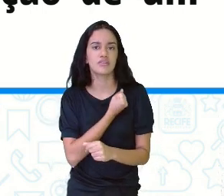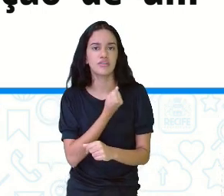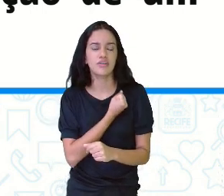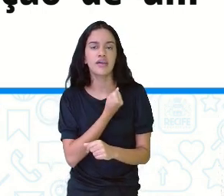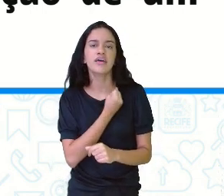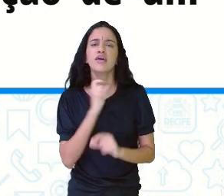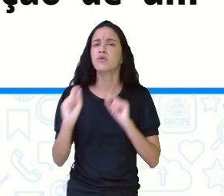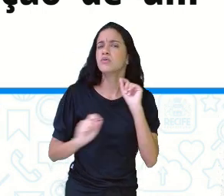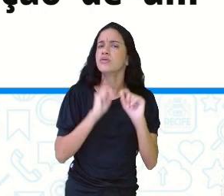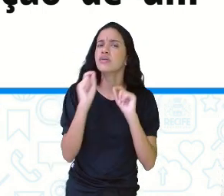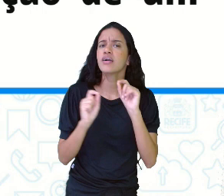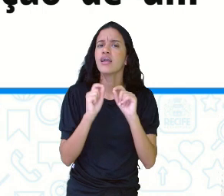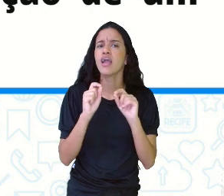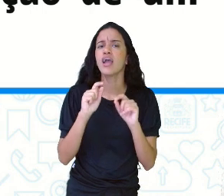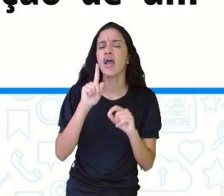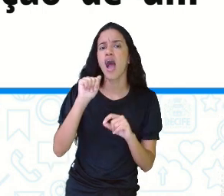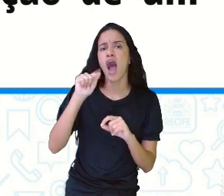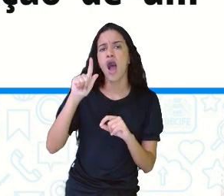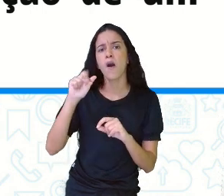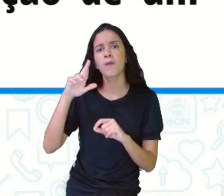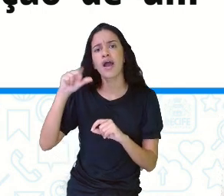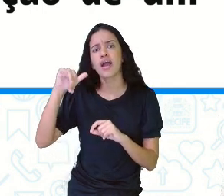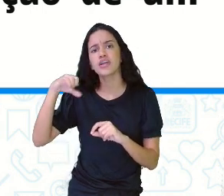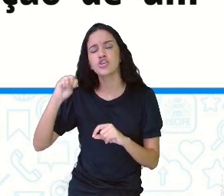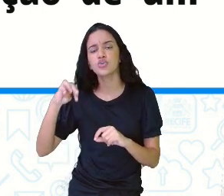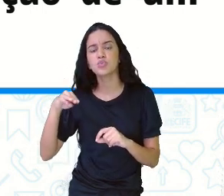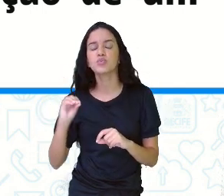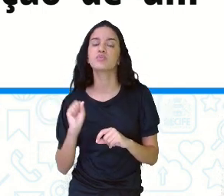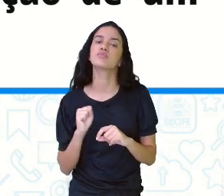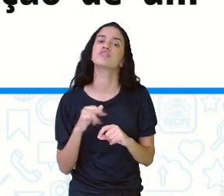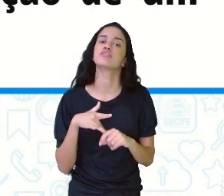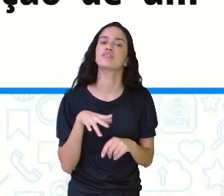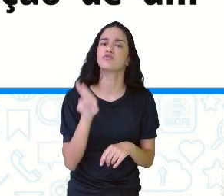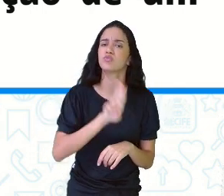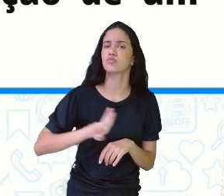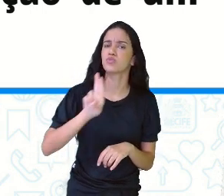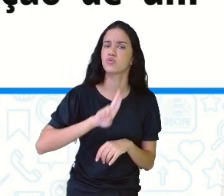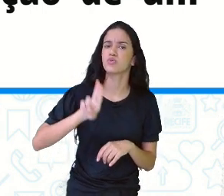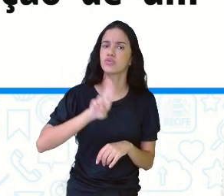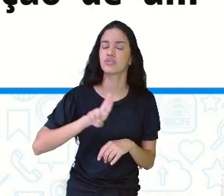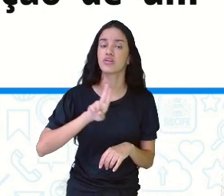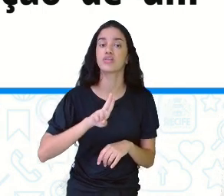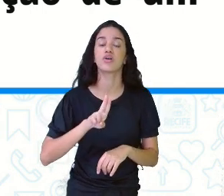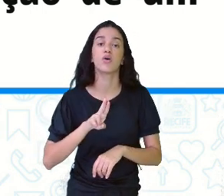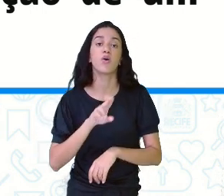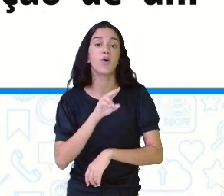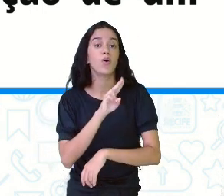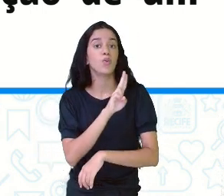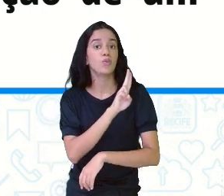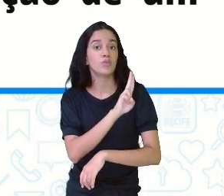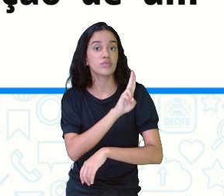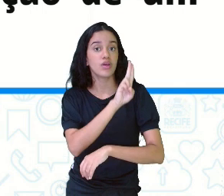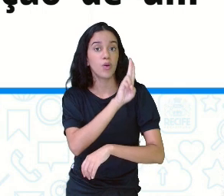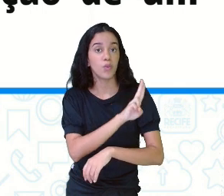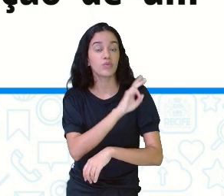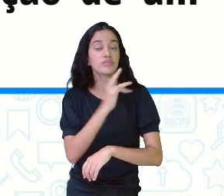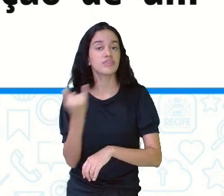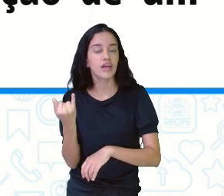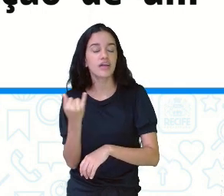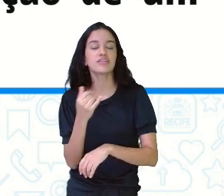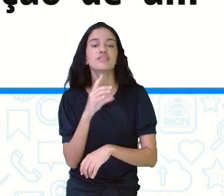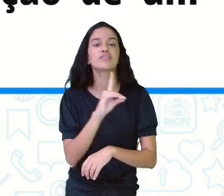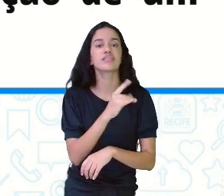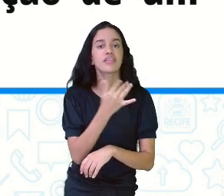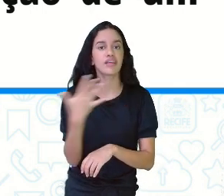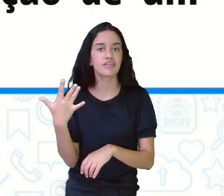são chamados de algarismos, que são utilizados para contar unidades, dezenas e centenas. Com os